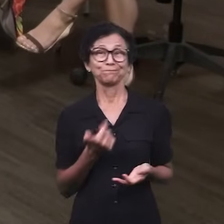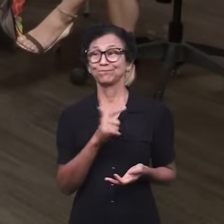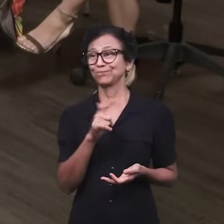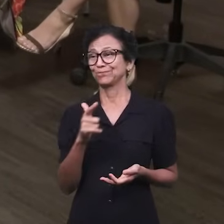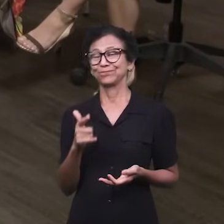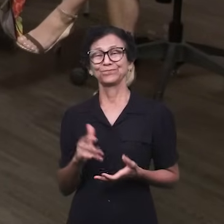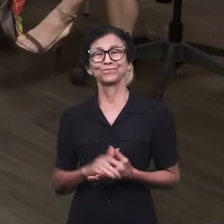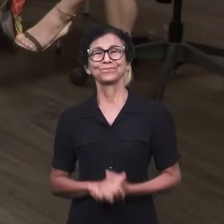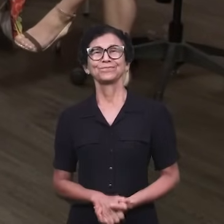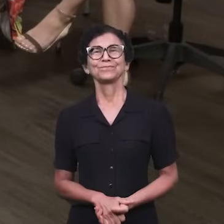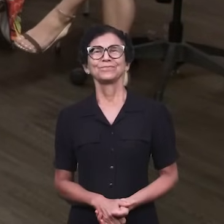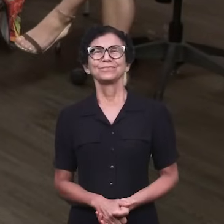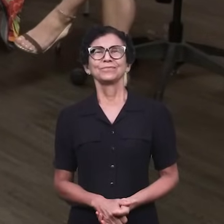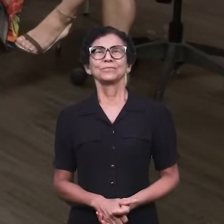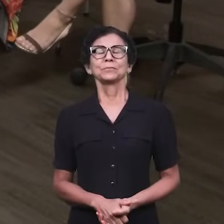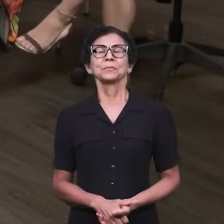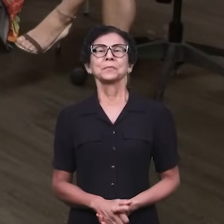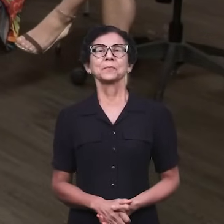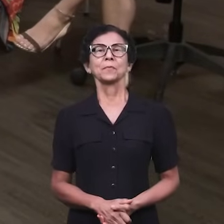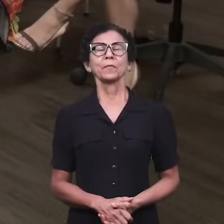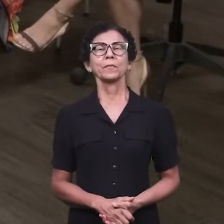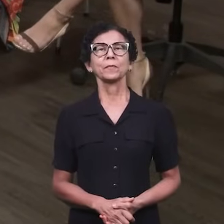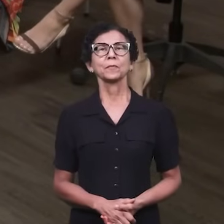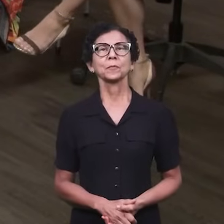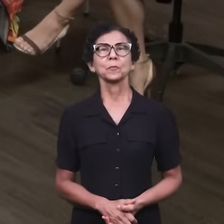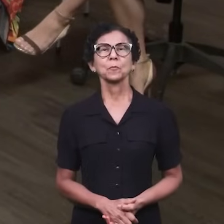então e esses materiais